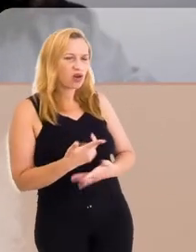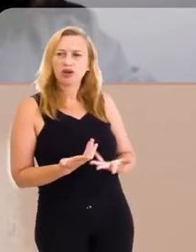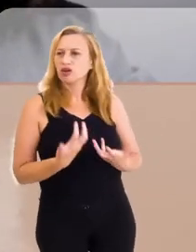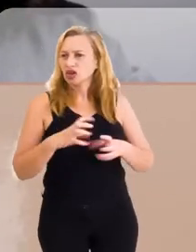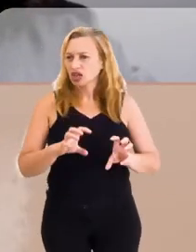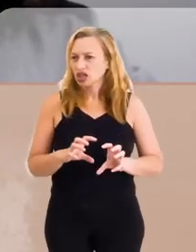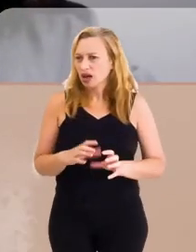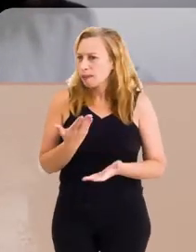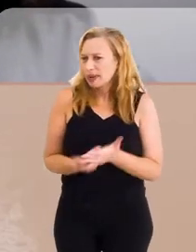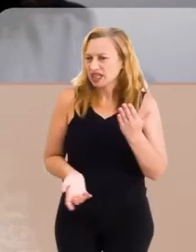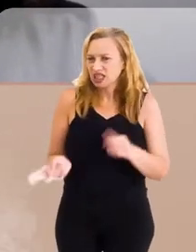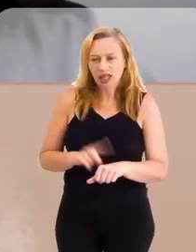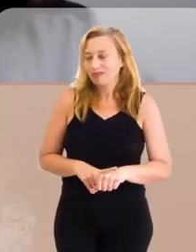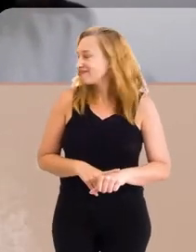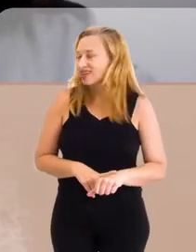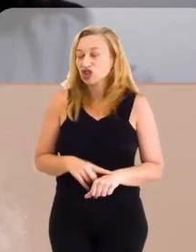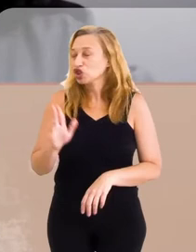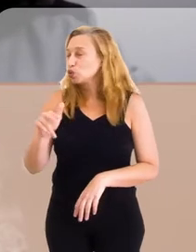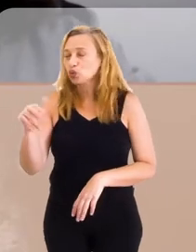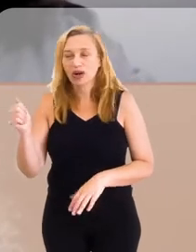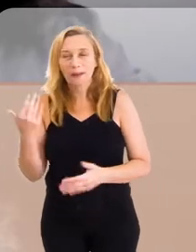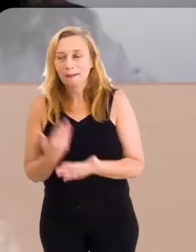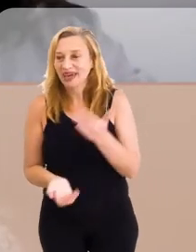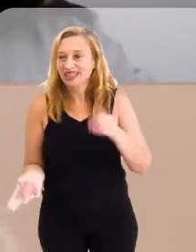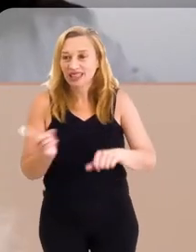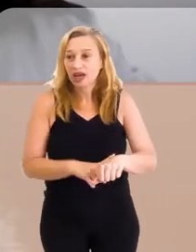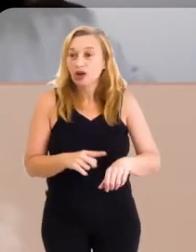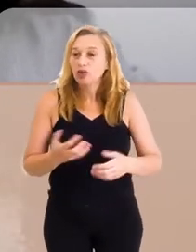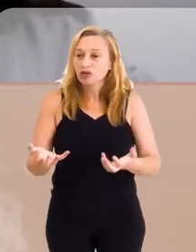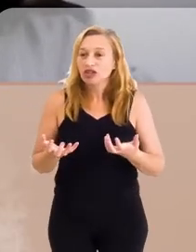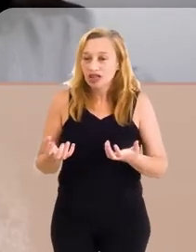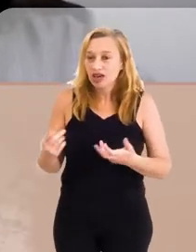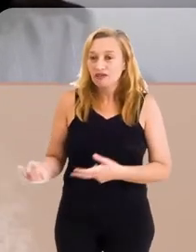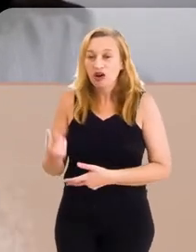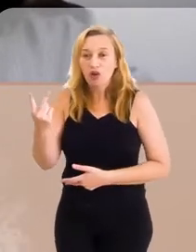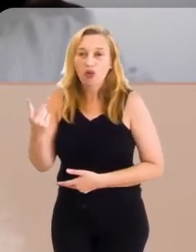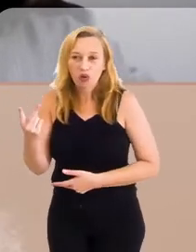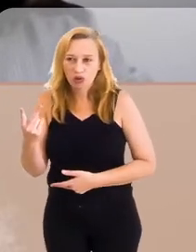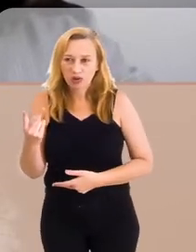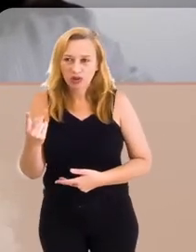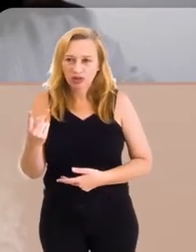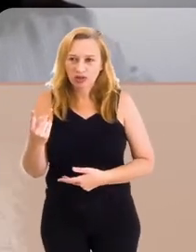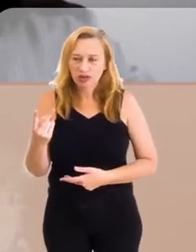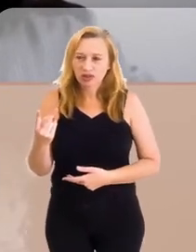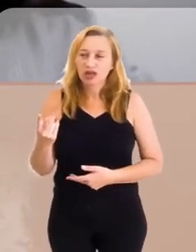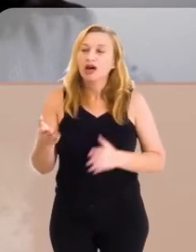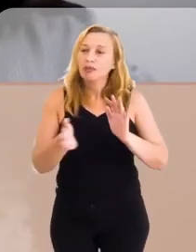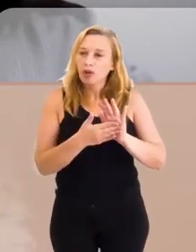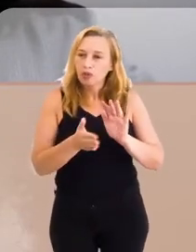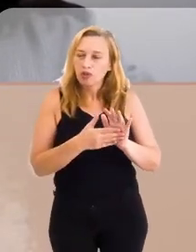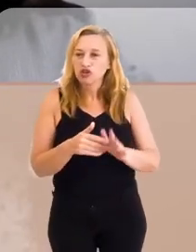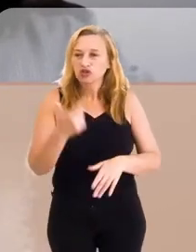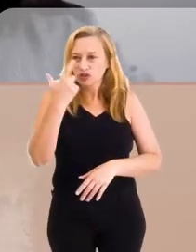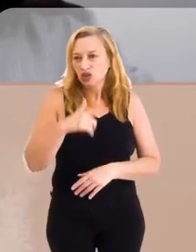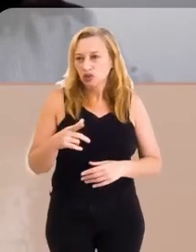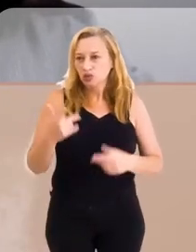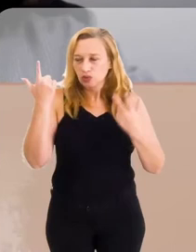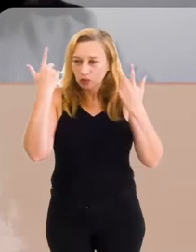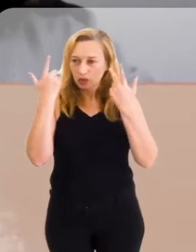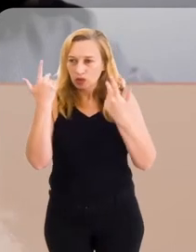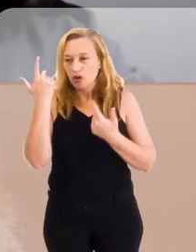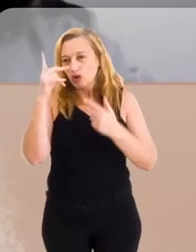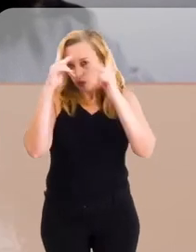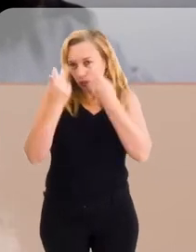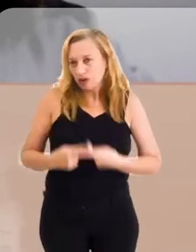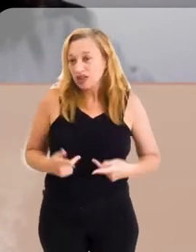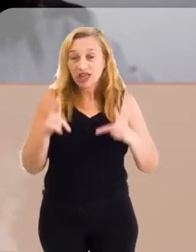e não era isso que eu queria, perdi tempo. Não, você nunca perde tempo quando busca valores. Esses é que são os grandes propósitos da